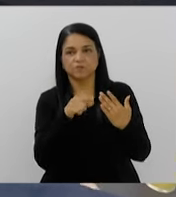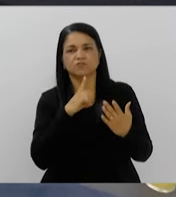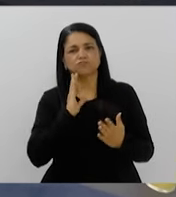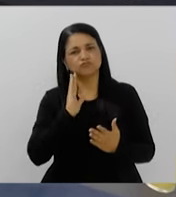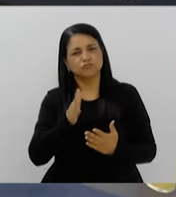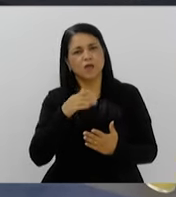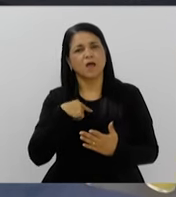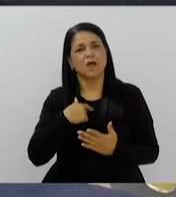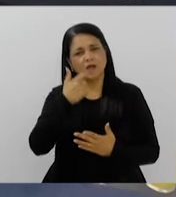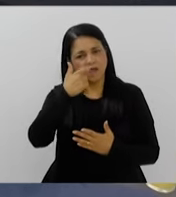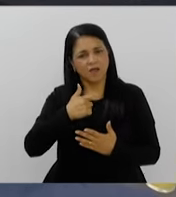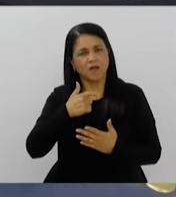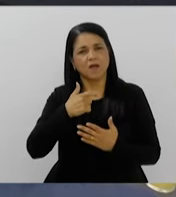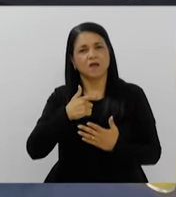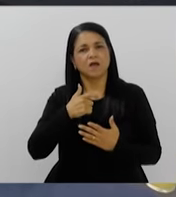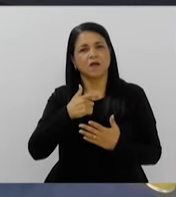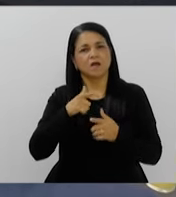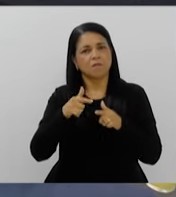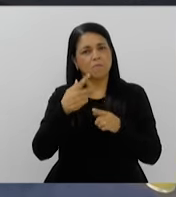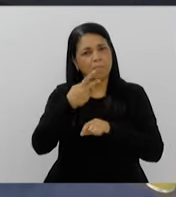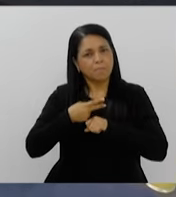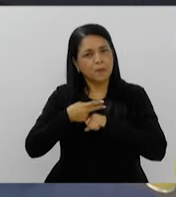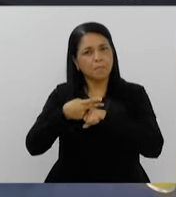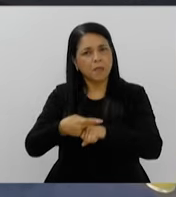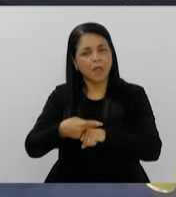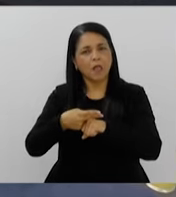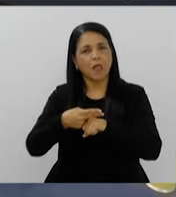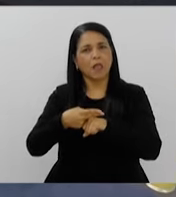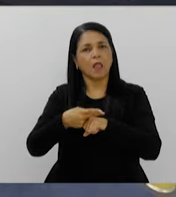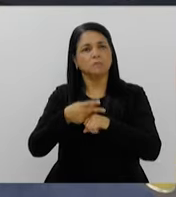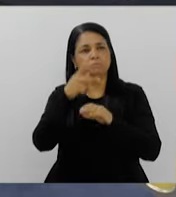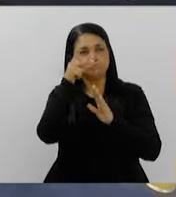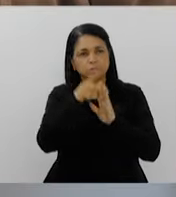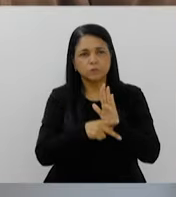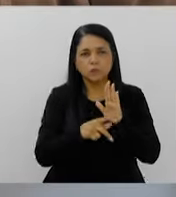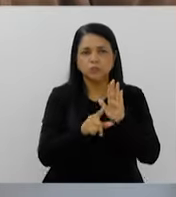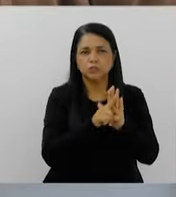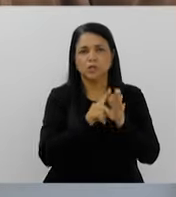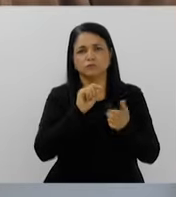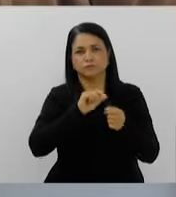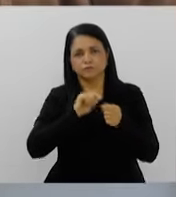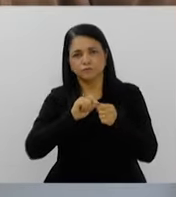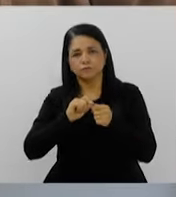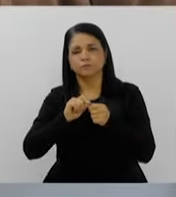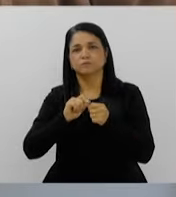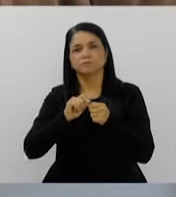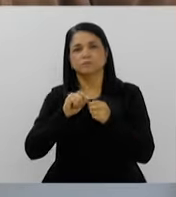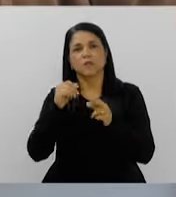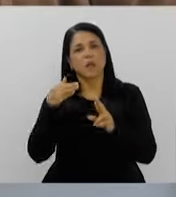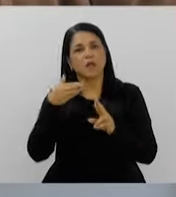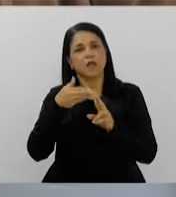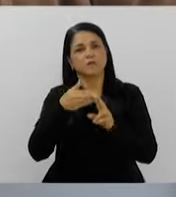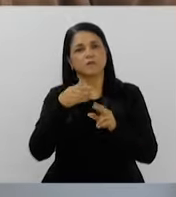já condecorei, premiei, fiz projeto em relação